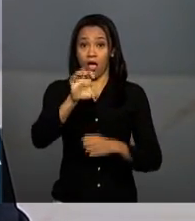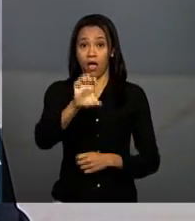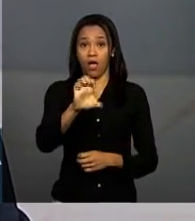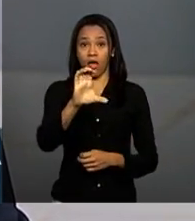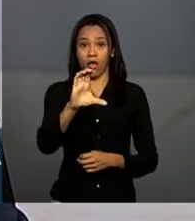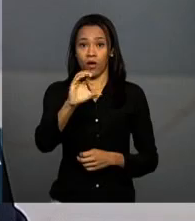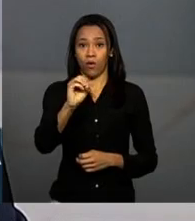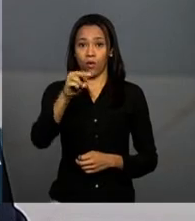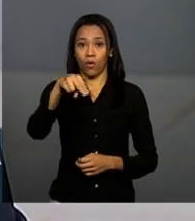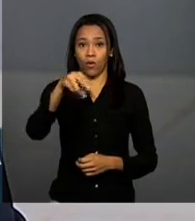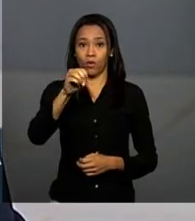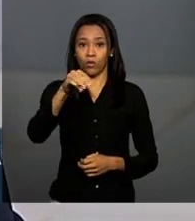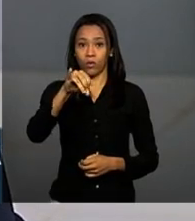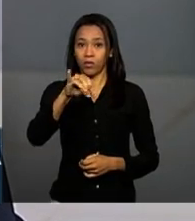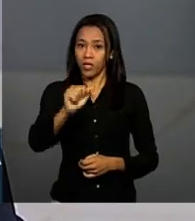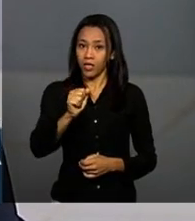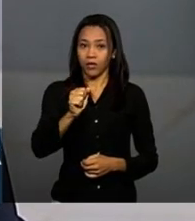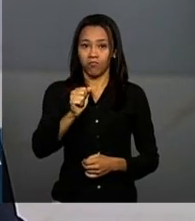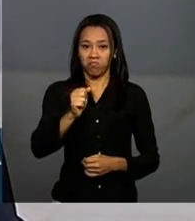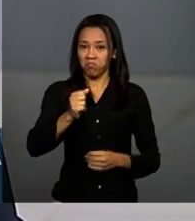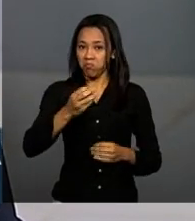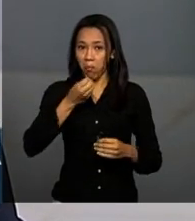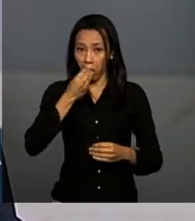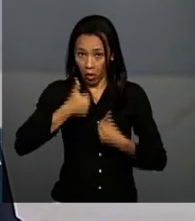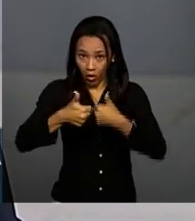anticíclicas estão sendo